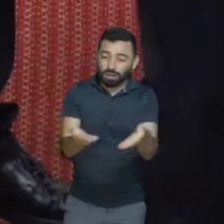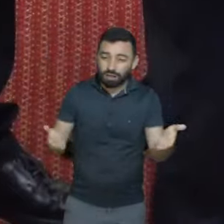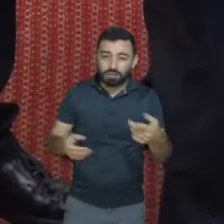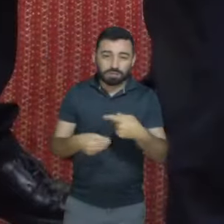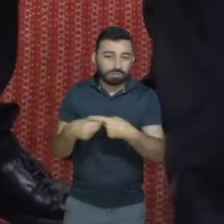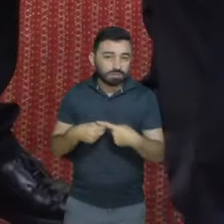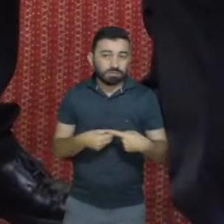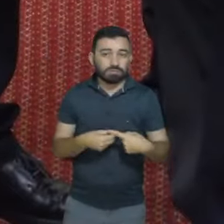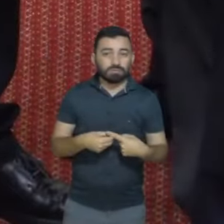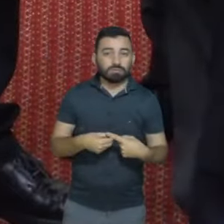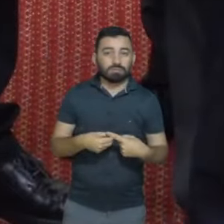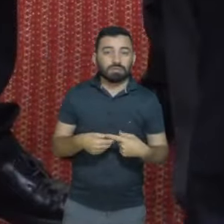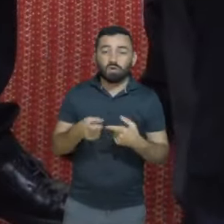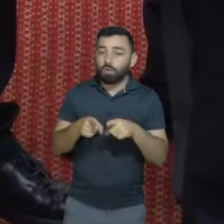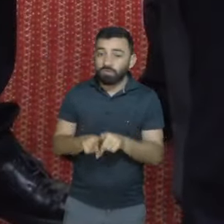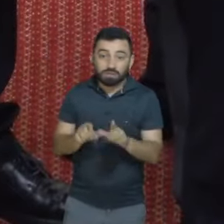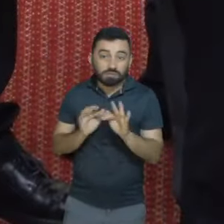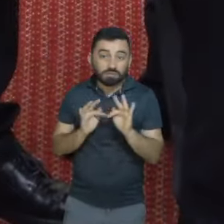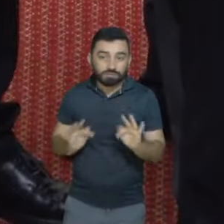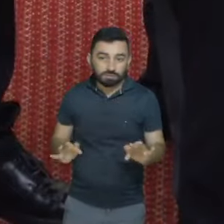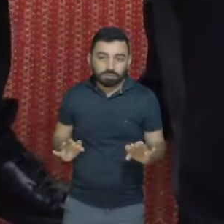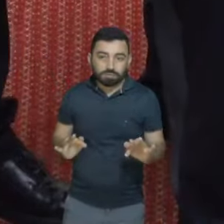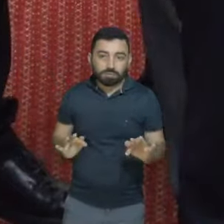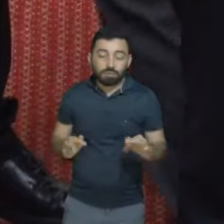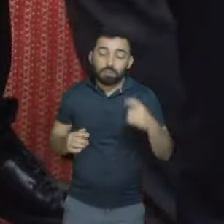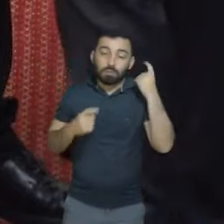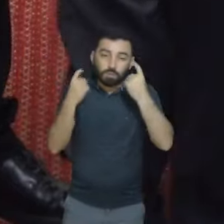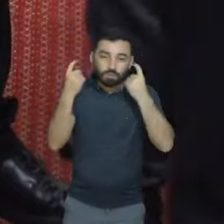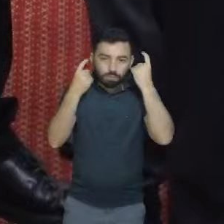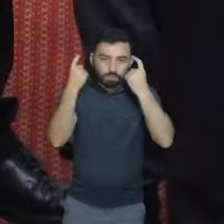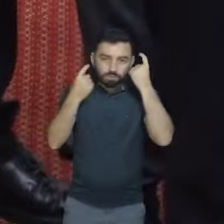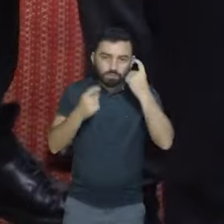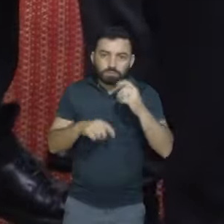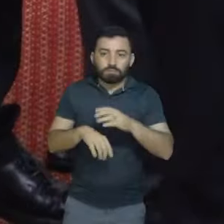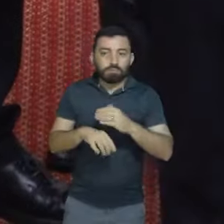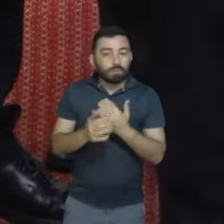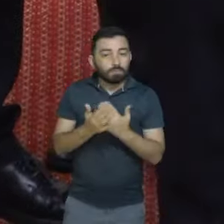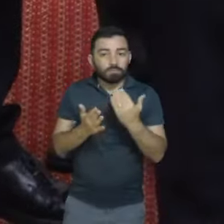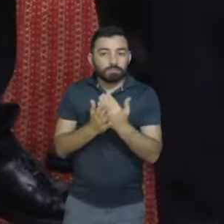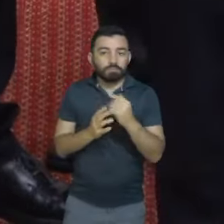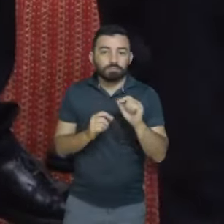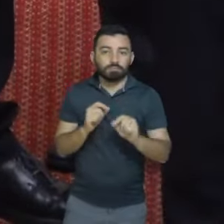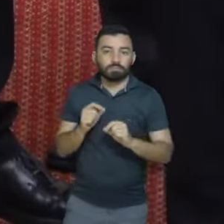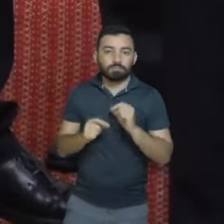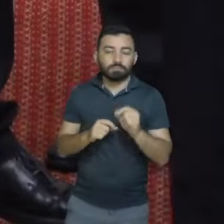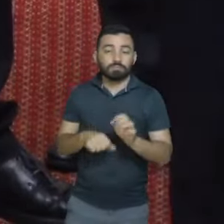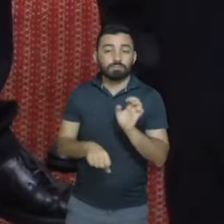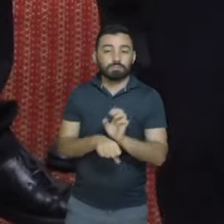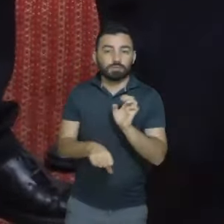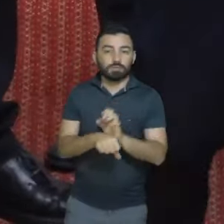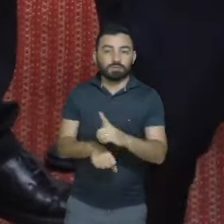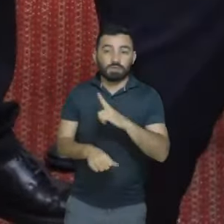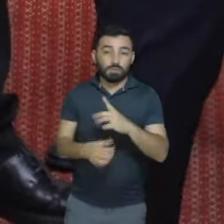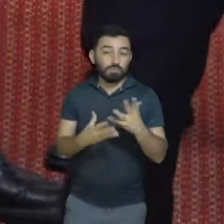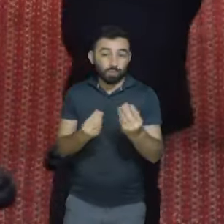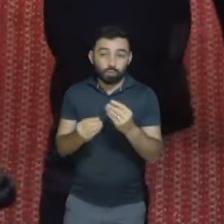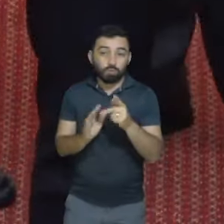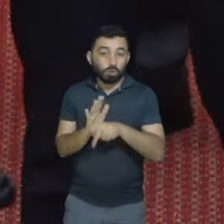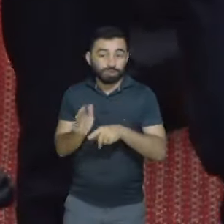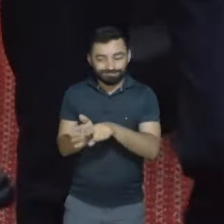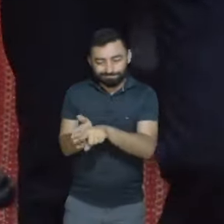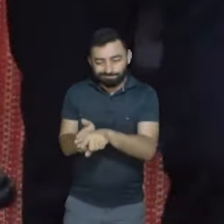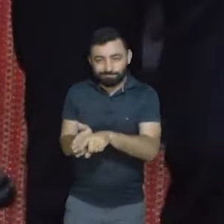mesmo sendo um convênio simplificado, a grande preocupação é que às vezes o Estado tem muitos projetos para analisar e